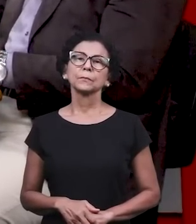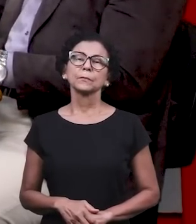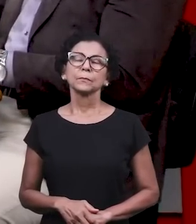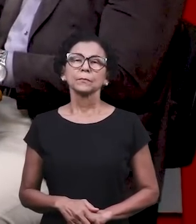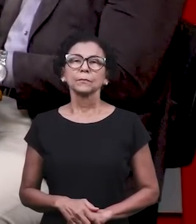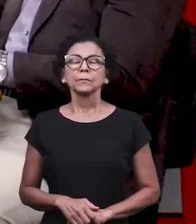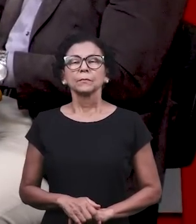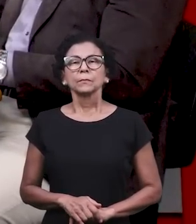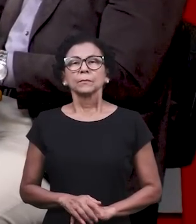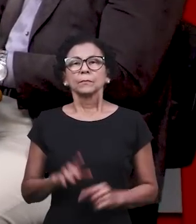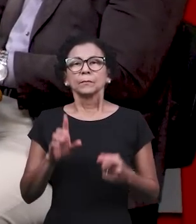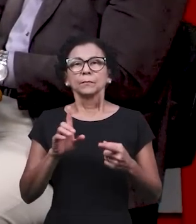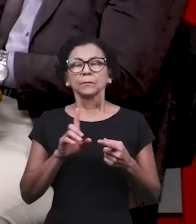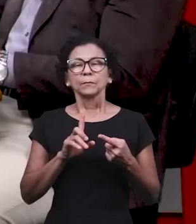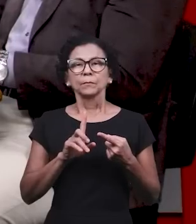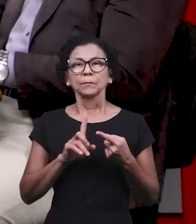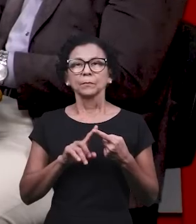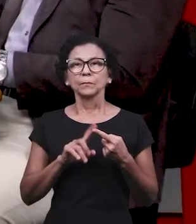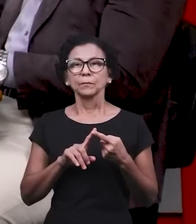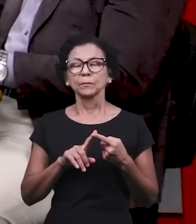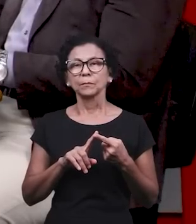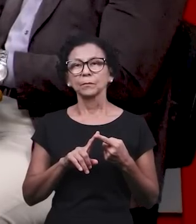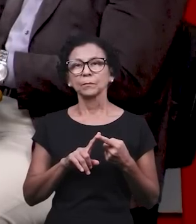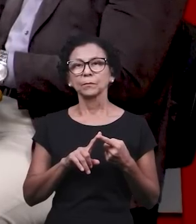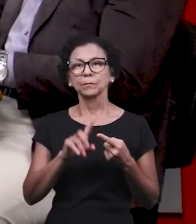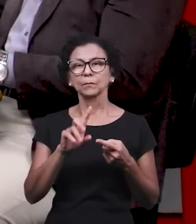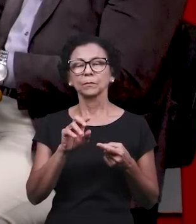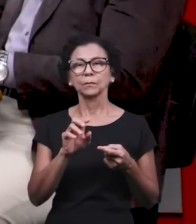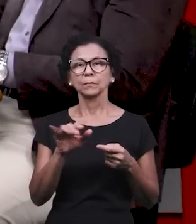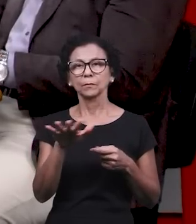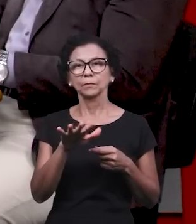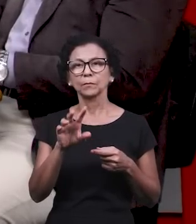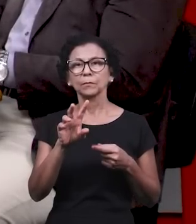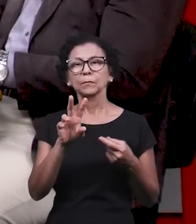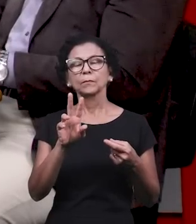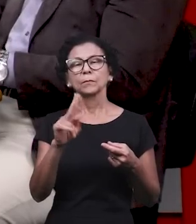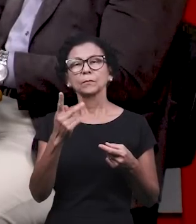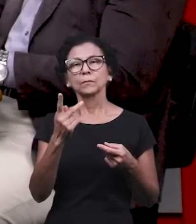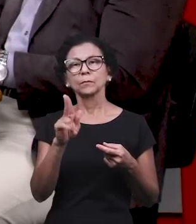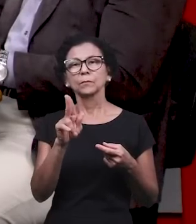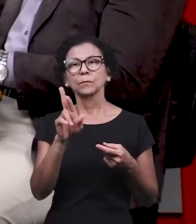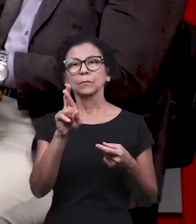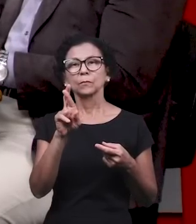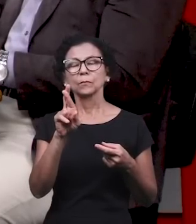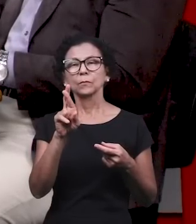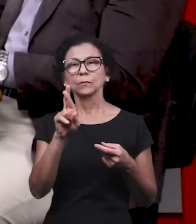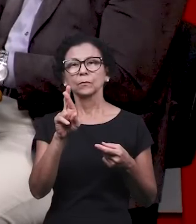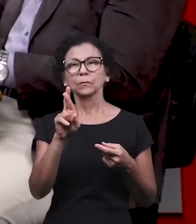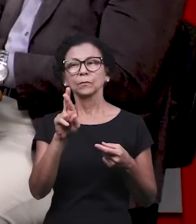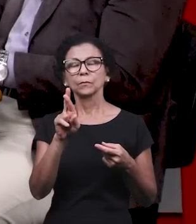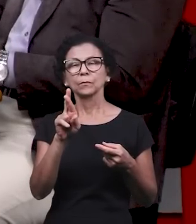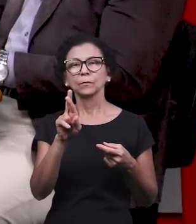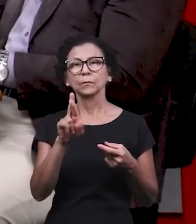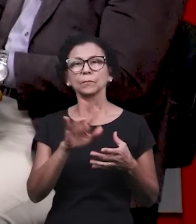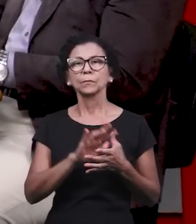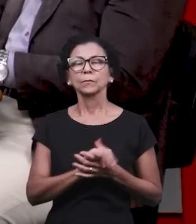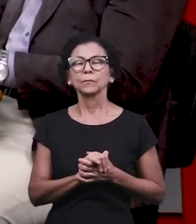da cidade de Harã, coincide com o nome do filho de Terá,